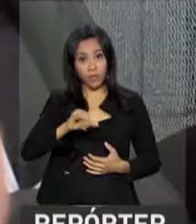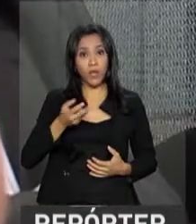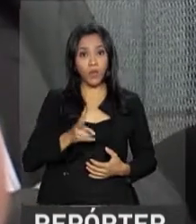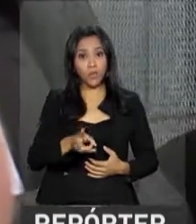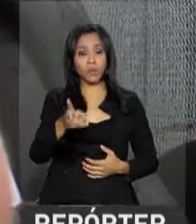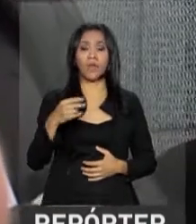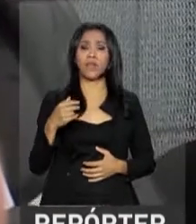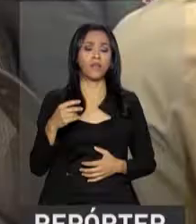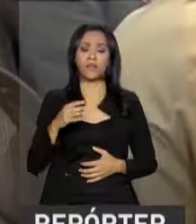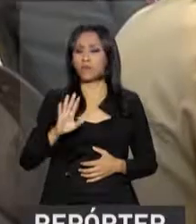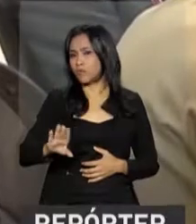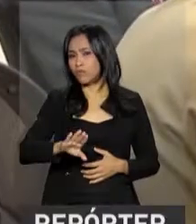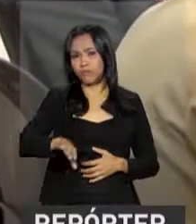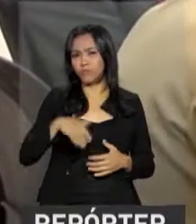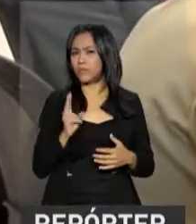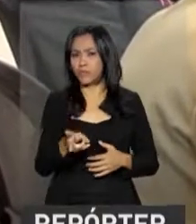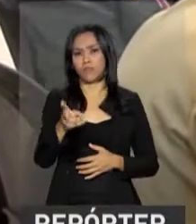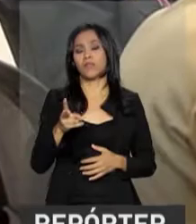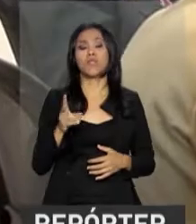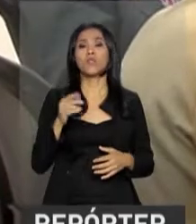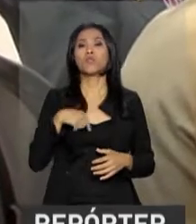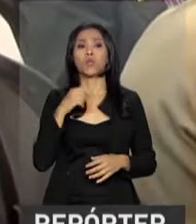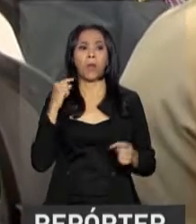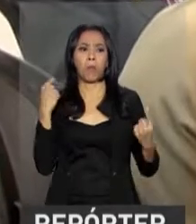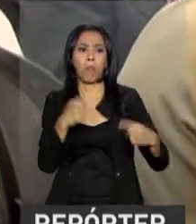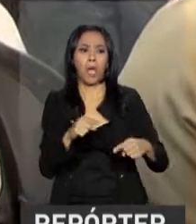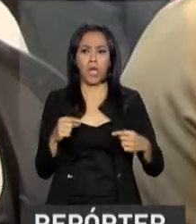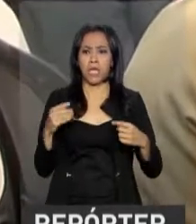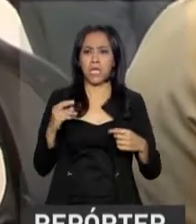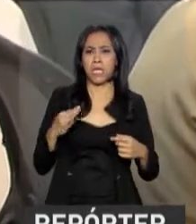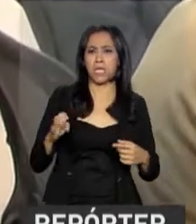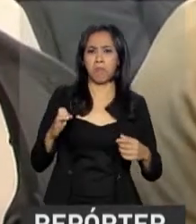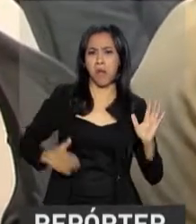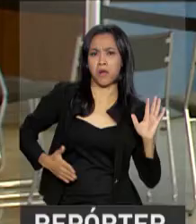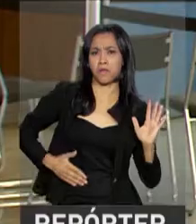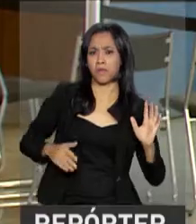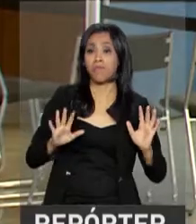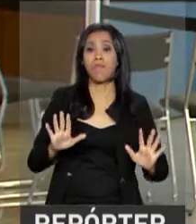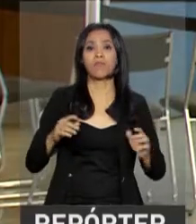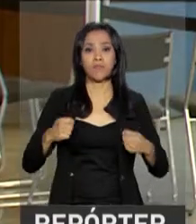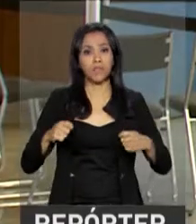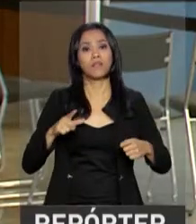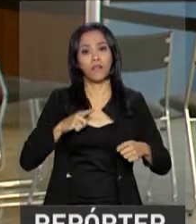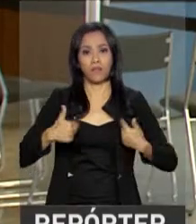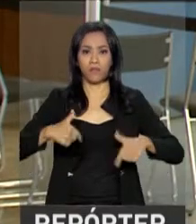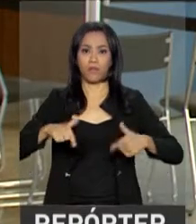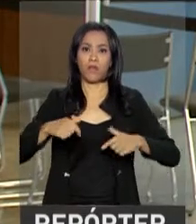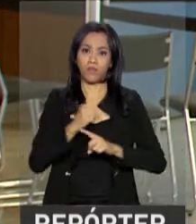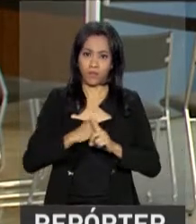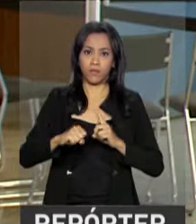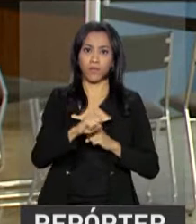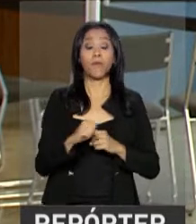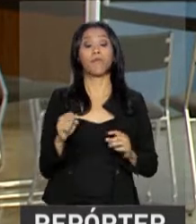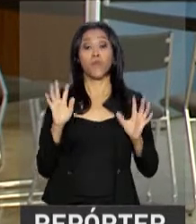Ele lembrou que não basta combater a criminalidade, é preciso também praticar gestos de natureza social. No final